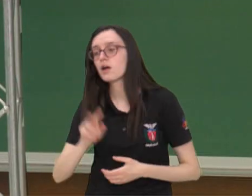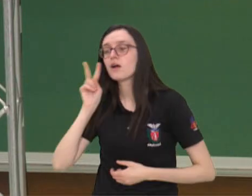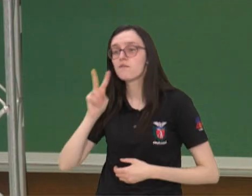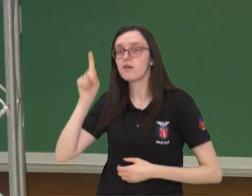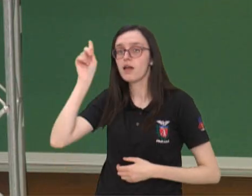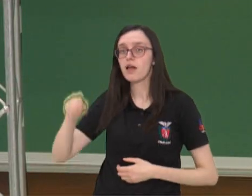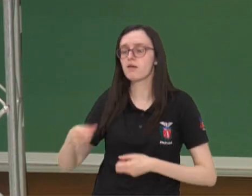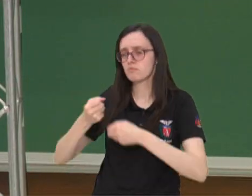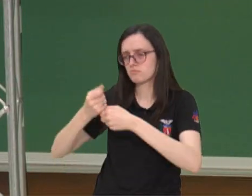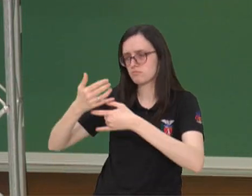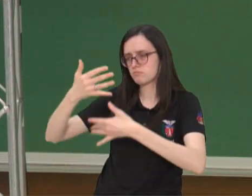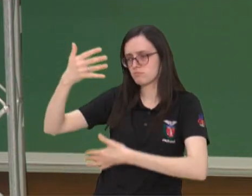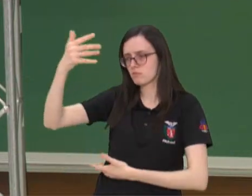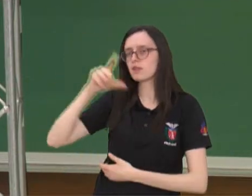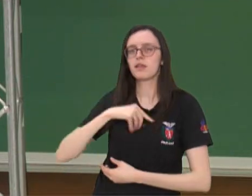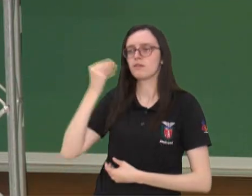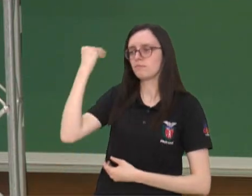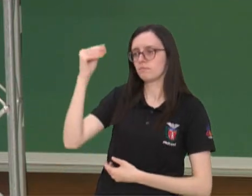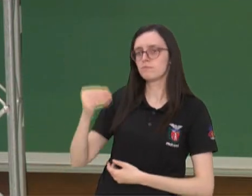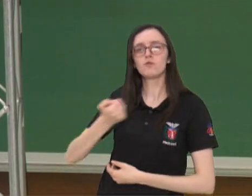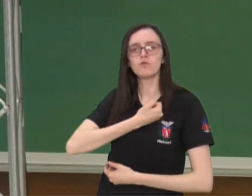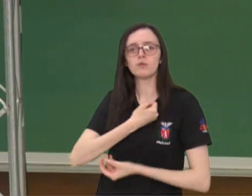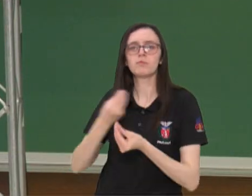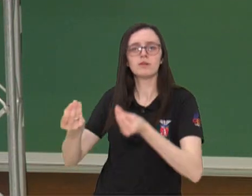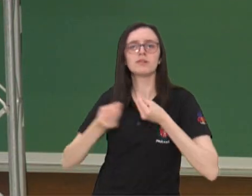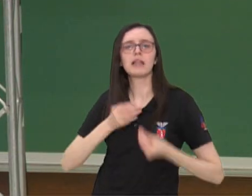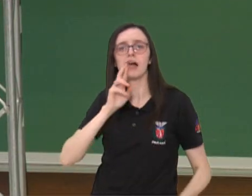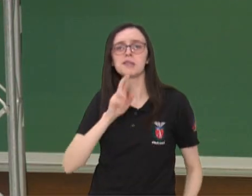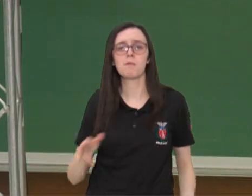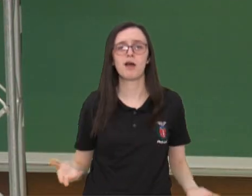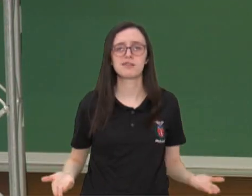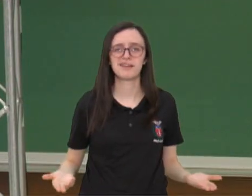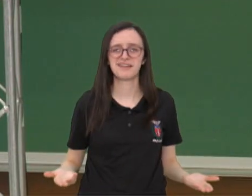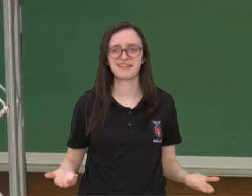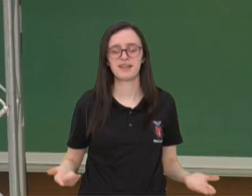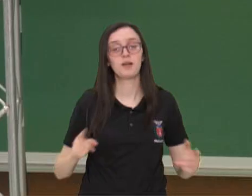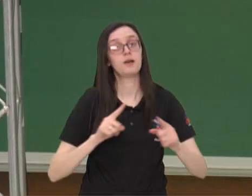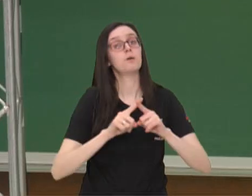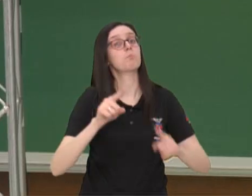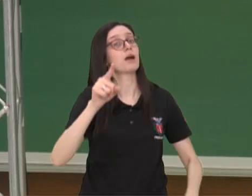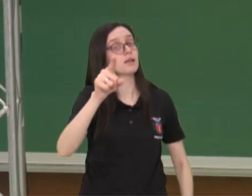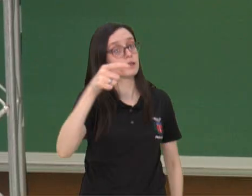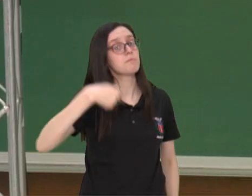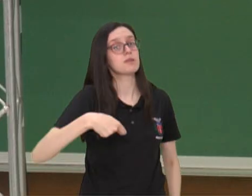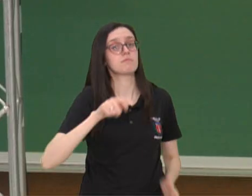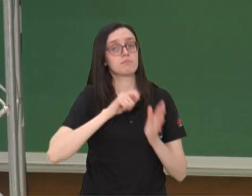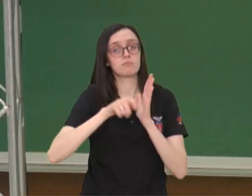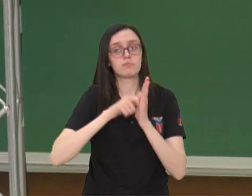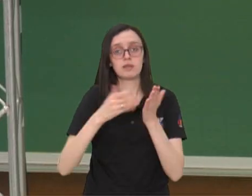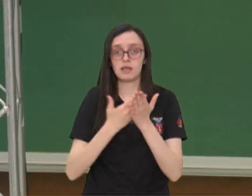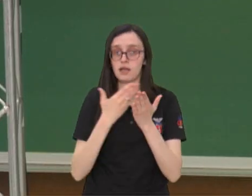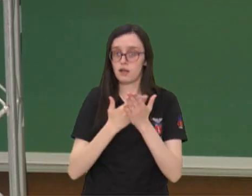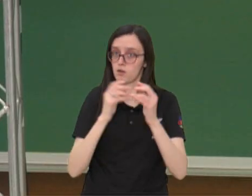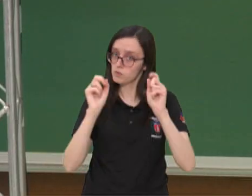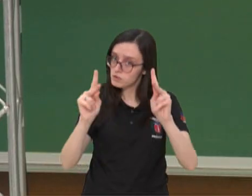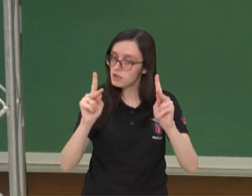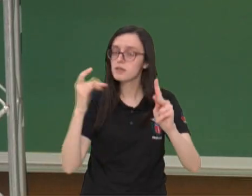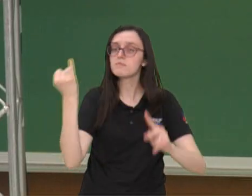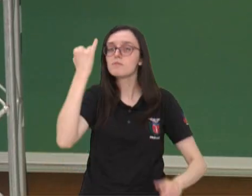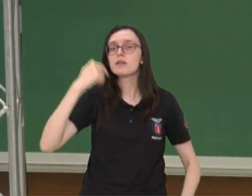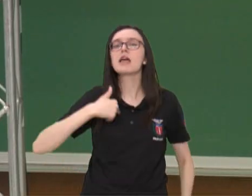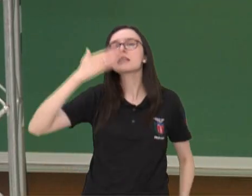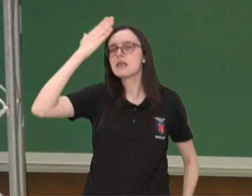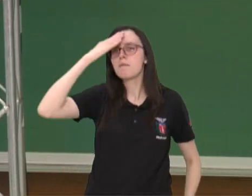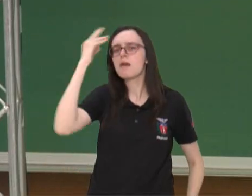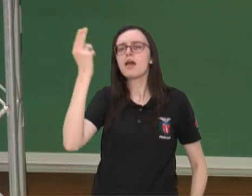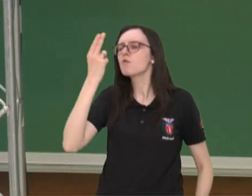com os coeficientes A, B e C e ele já te dá todas as respostas. Mas não deixa de fazer no caderno também, porque a gente tem que saber, não